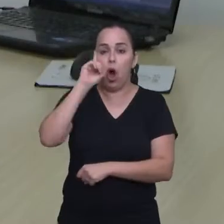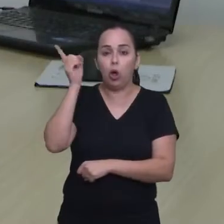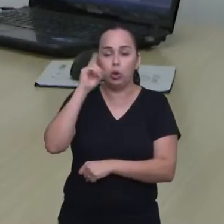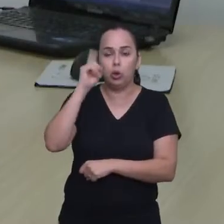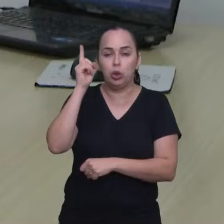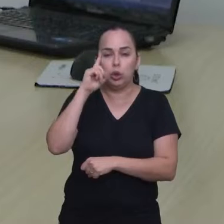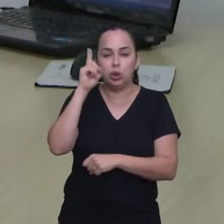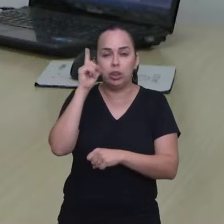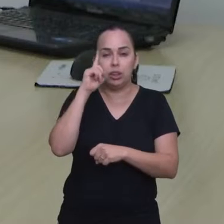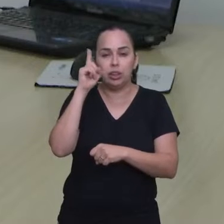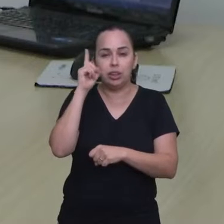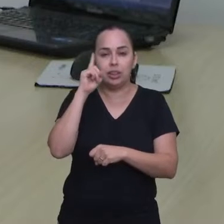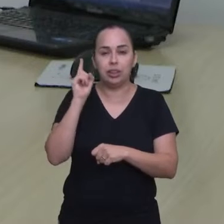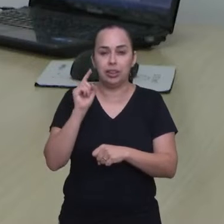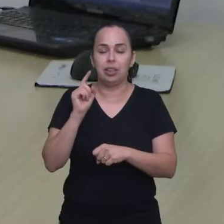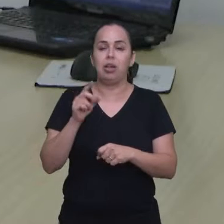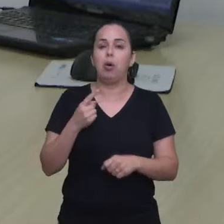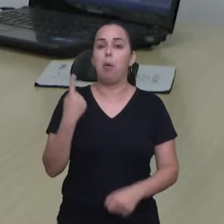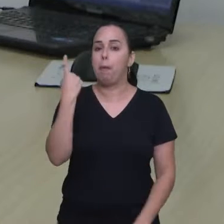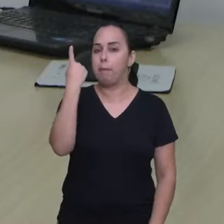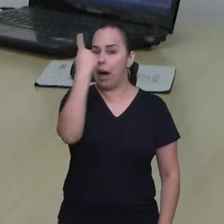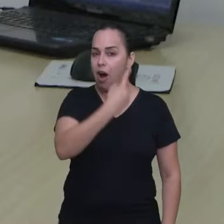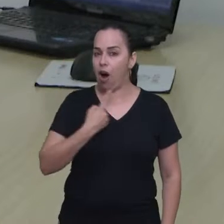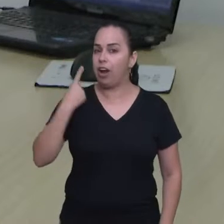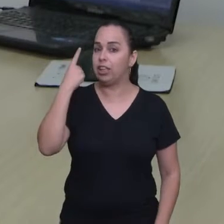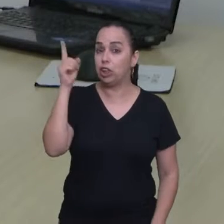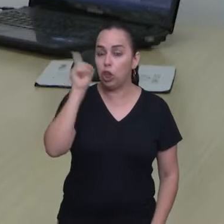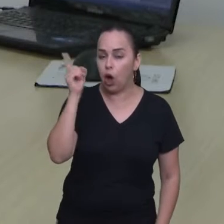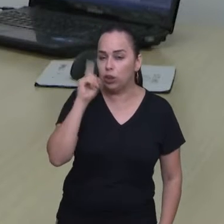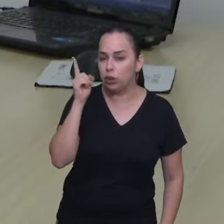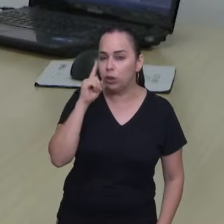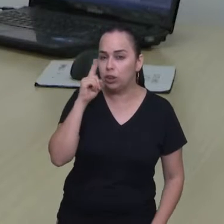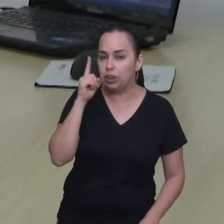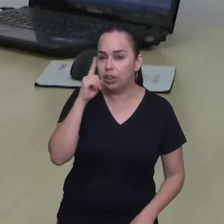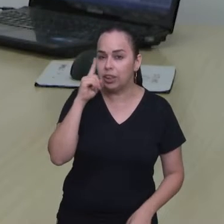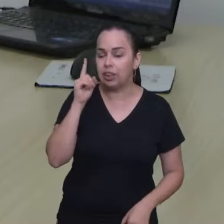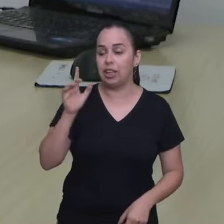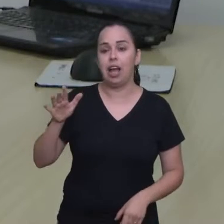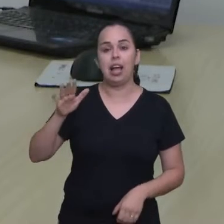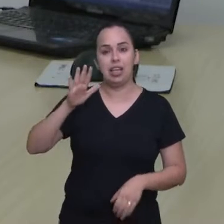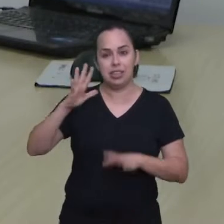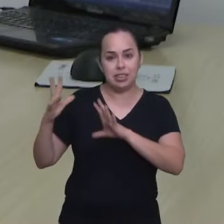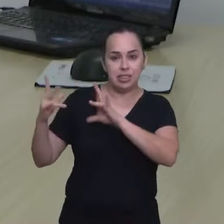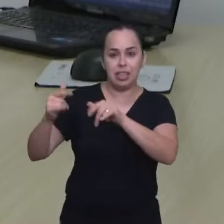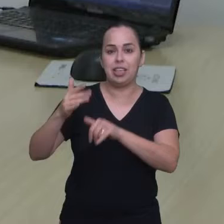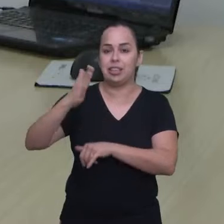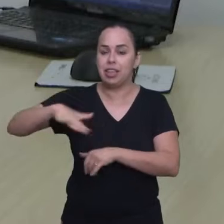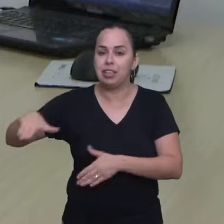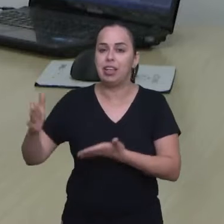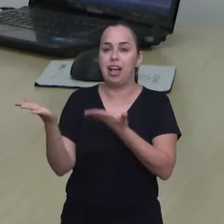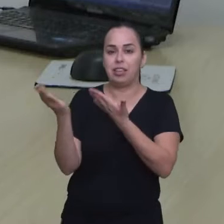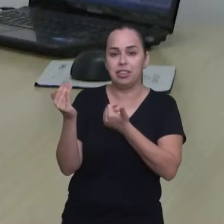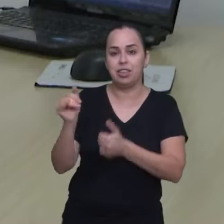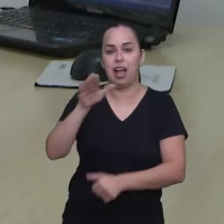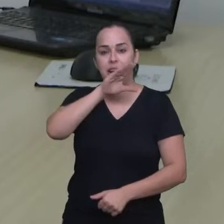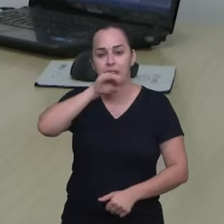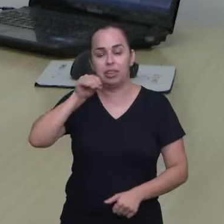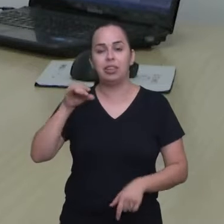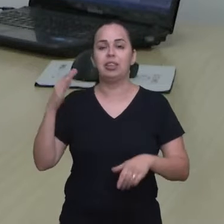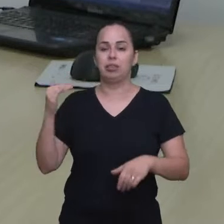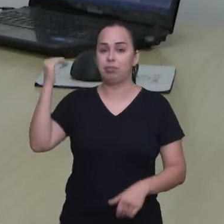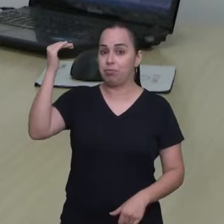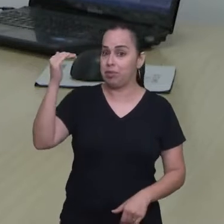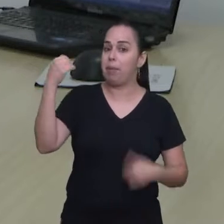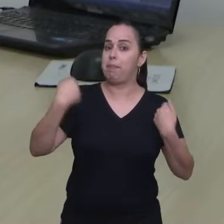feita diariamente, né? Pelo menos 1 hora por dia, todo dia. Todas as crianças, adolescentes, adultos, todos